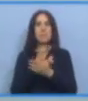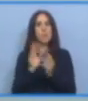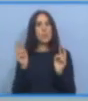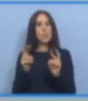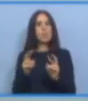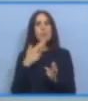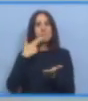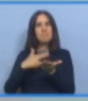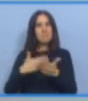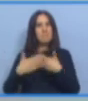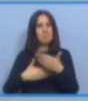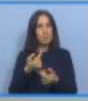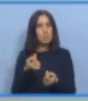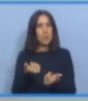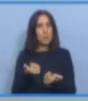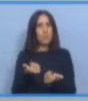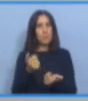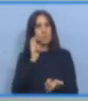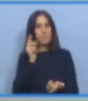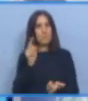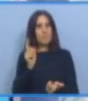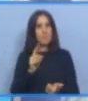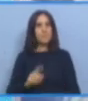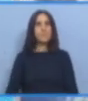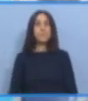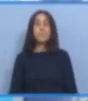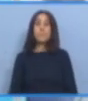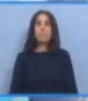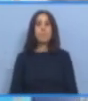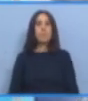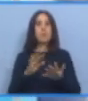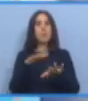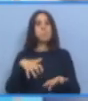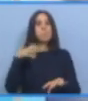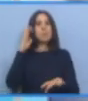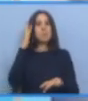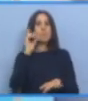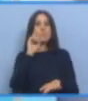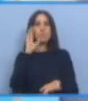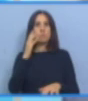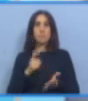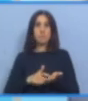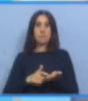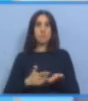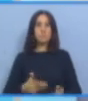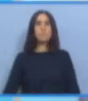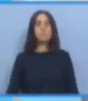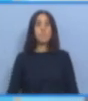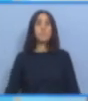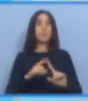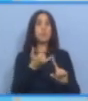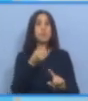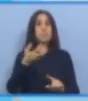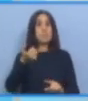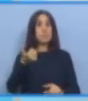depois pouco consequentes a que vamos assistindo? Bem, as cimeiras são, sem dúvida, fundamentais, são precisas, não é? Em 2015, por exemplo,